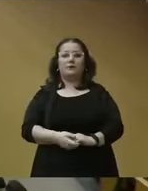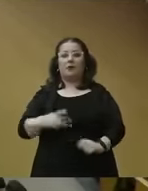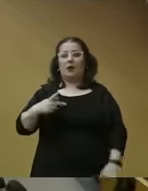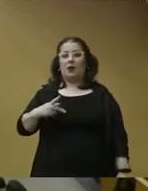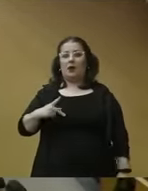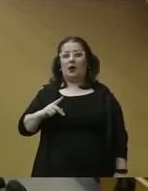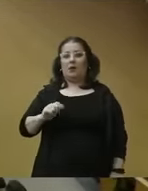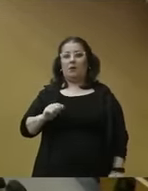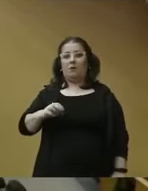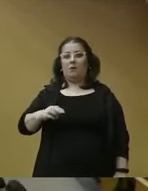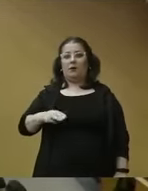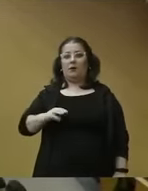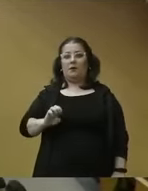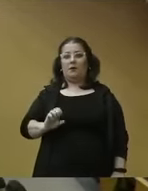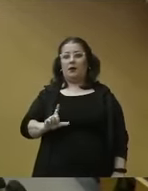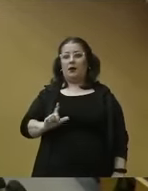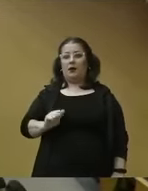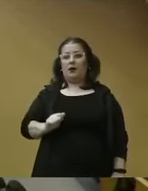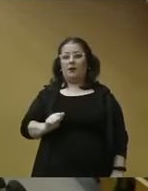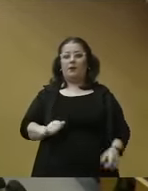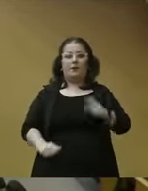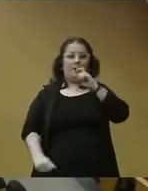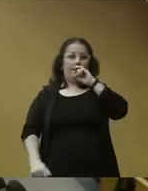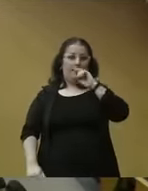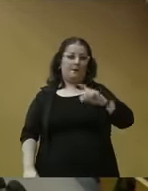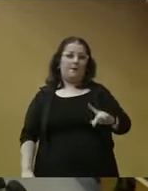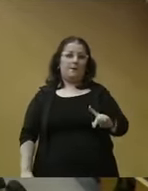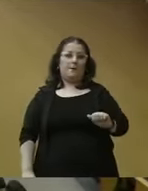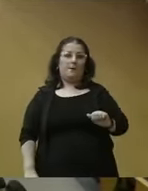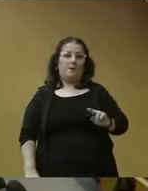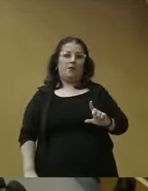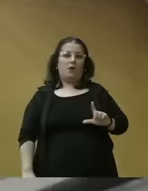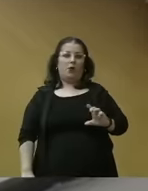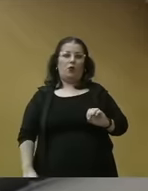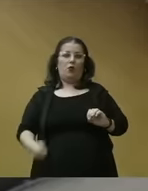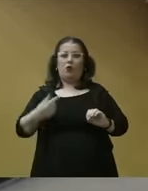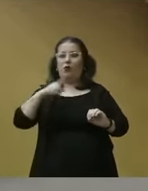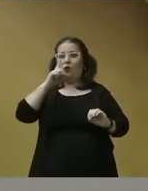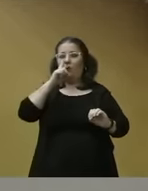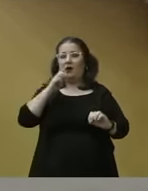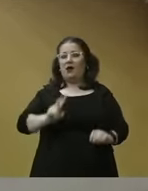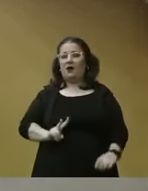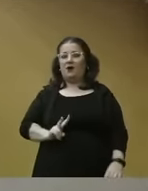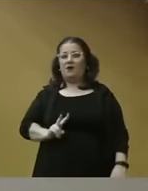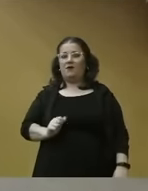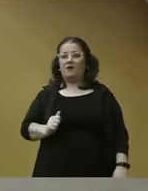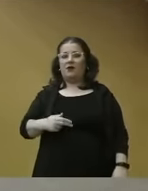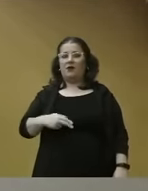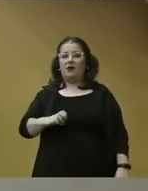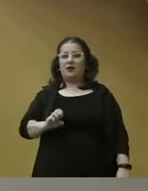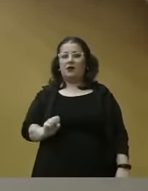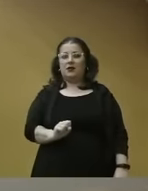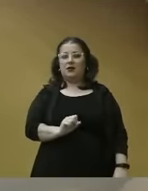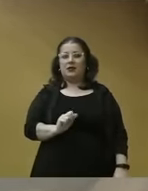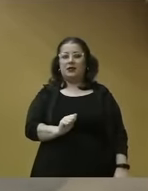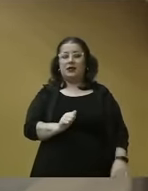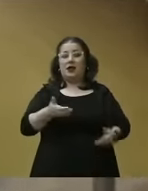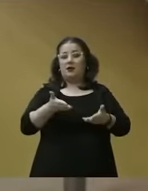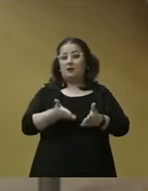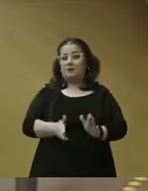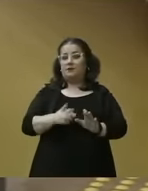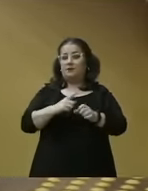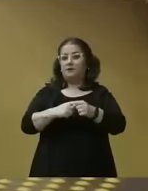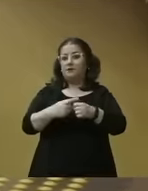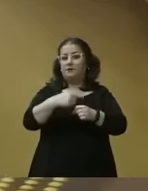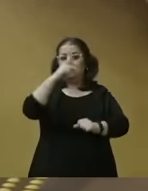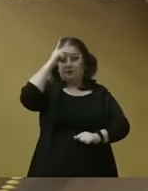Pamela Padilha Silveira, filha de Paulo Roberto Silveira e Vanessa da Silva Padilha, natural de Pelotas.